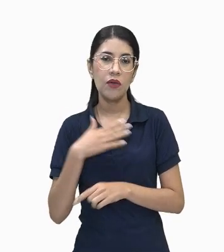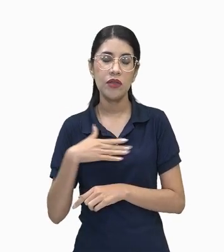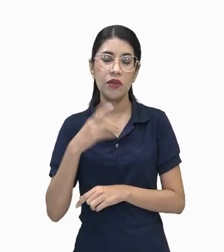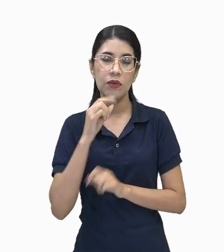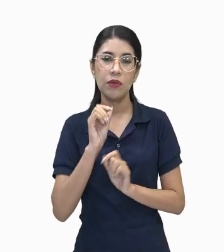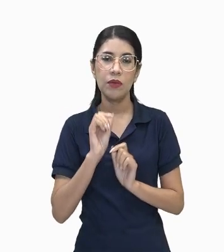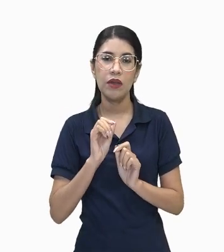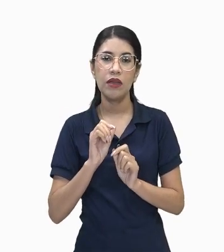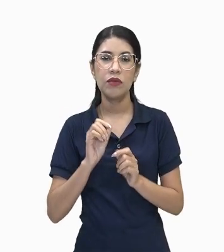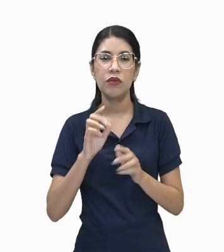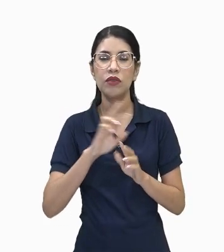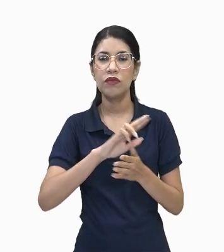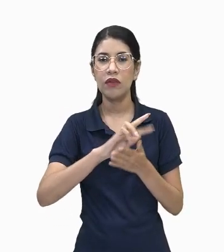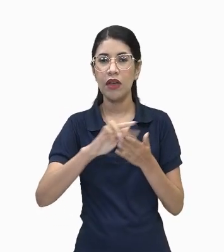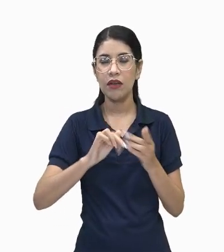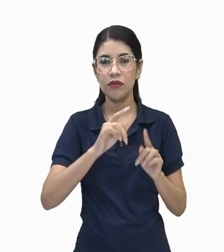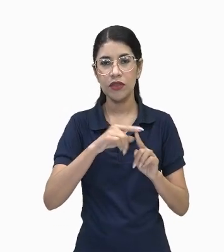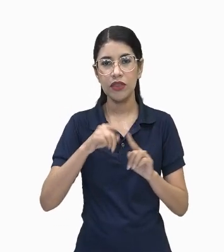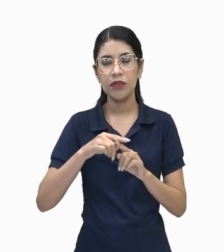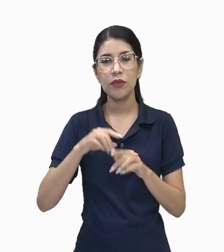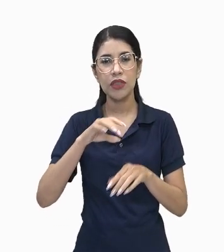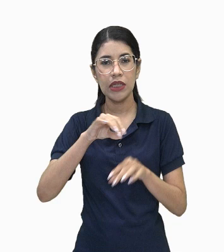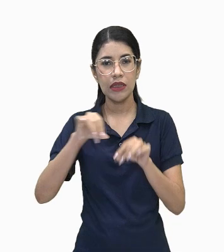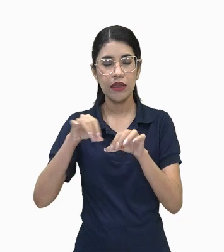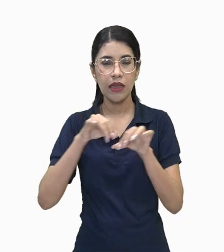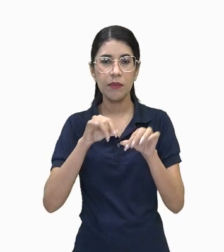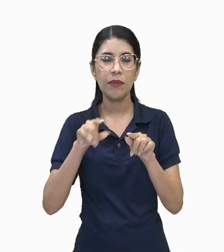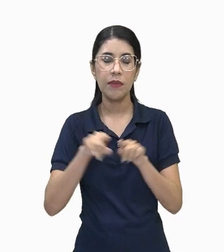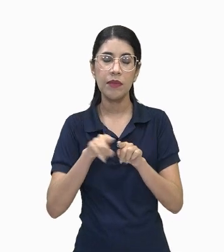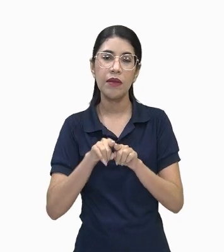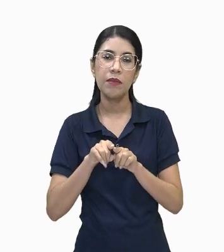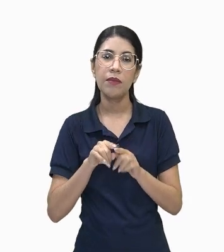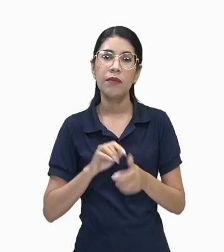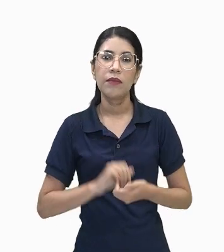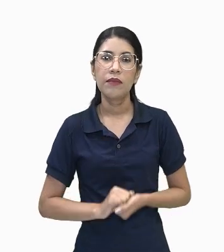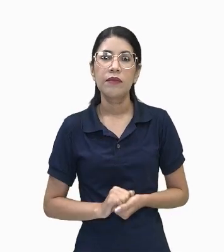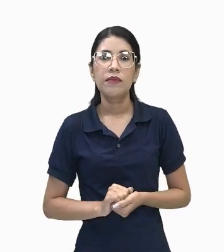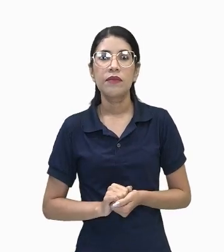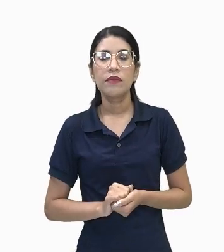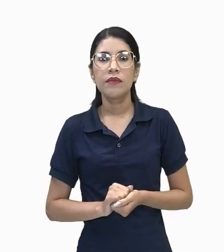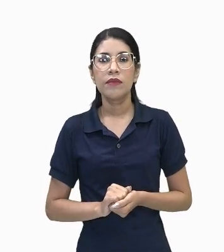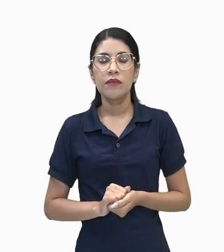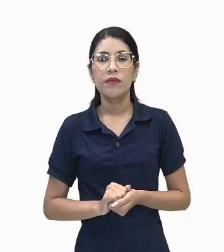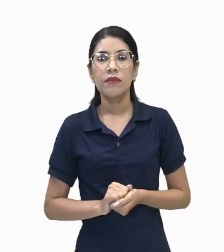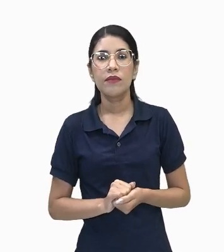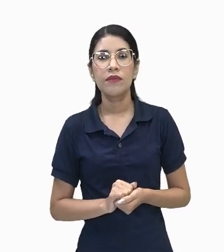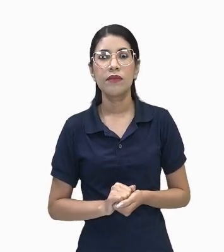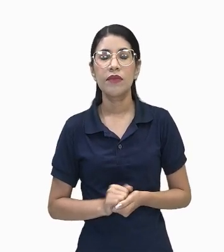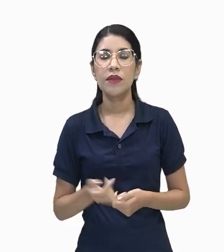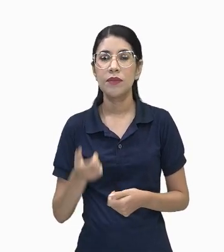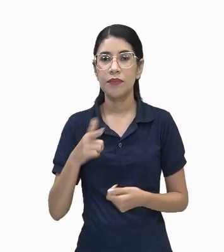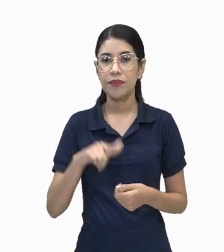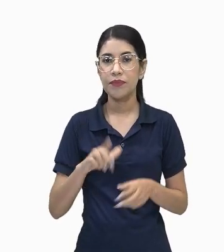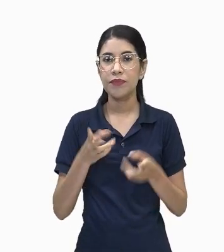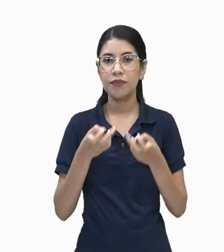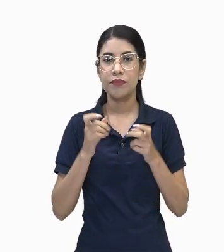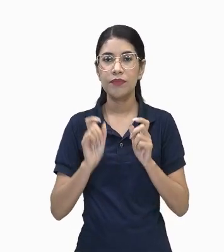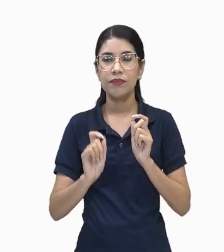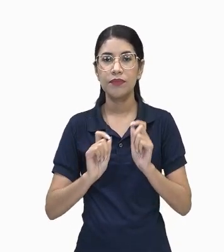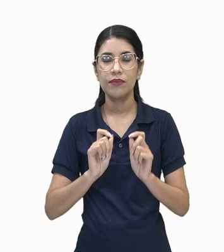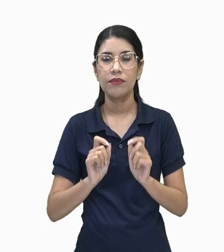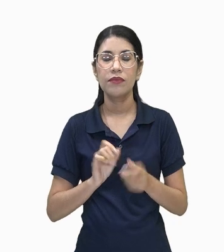cravo, açúcar, canela, entre outras. Mais uma vez, então, a gente está vendo que